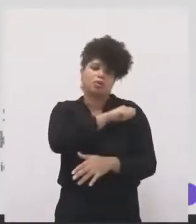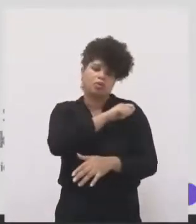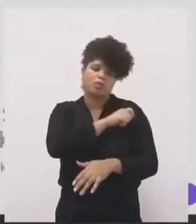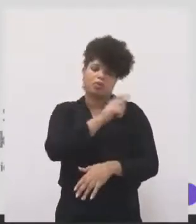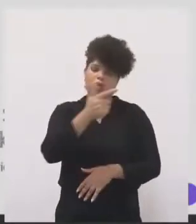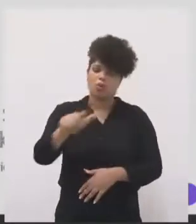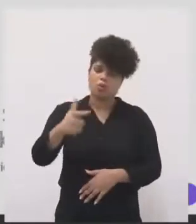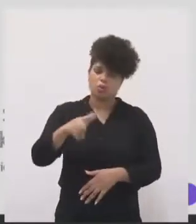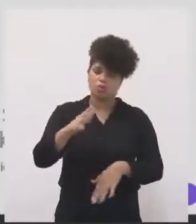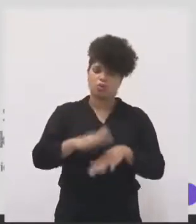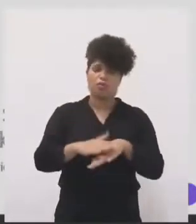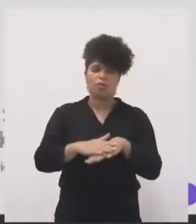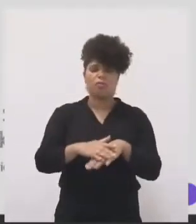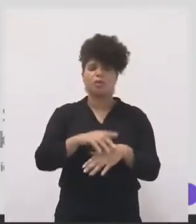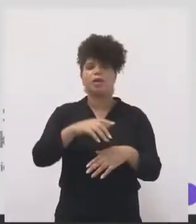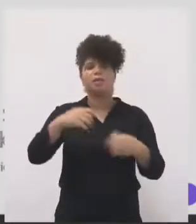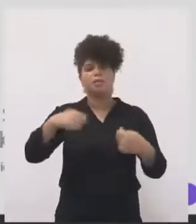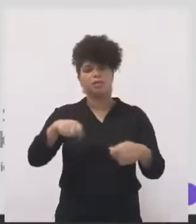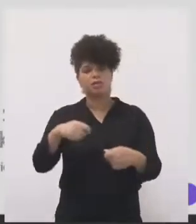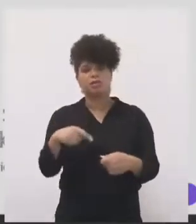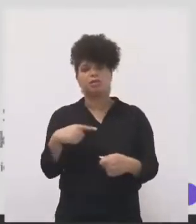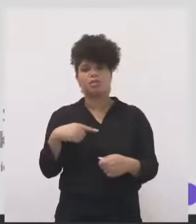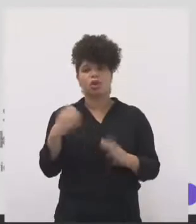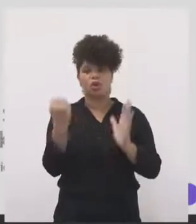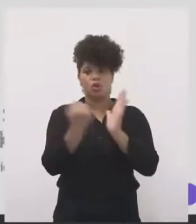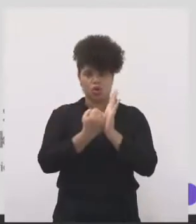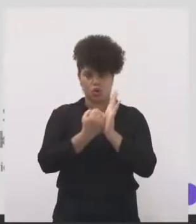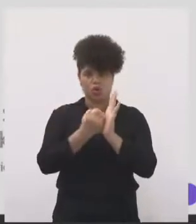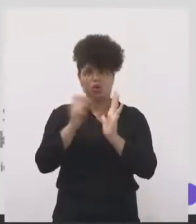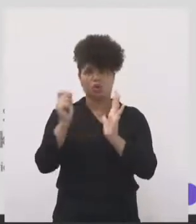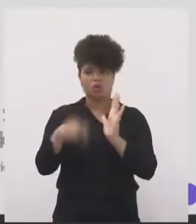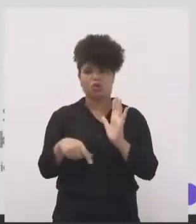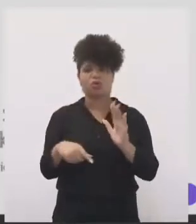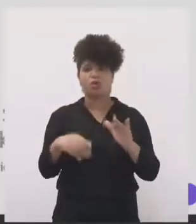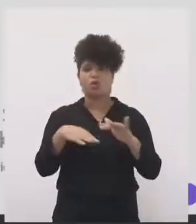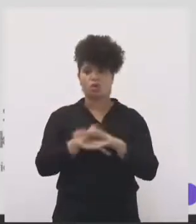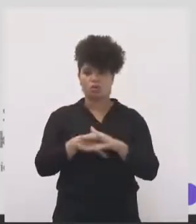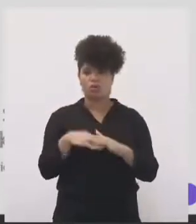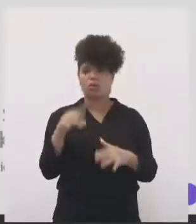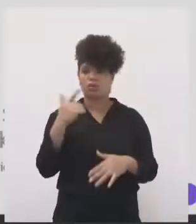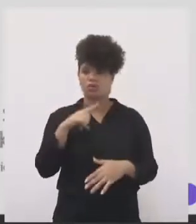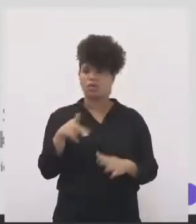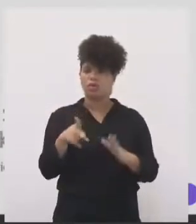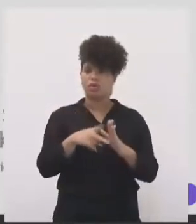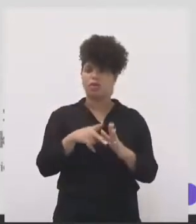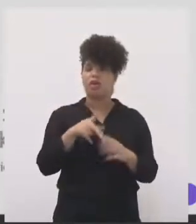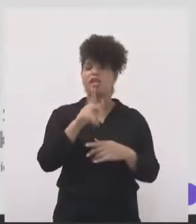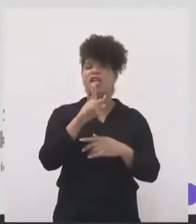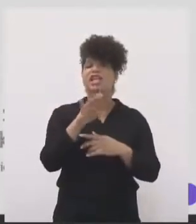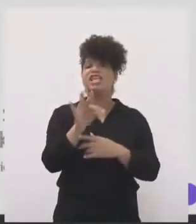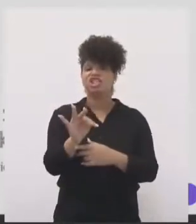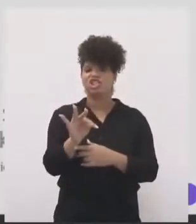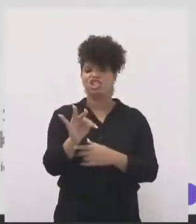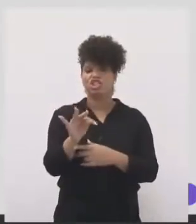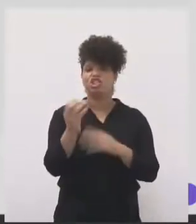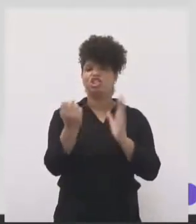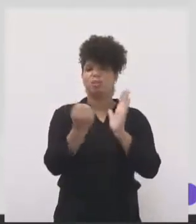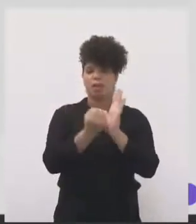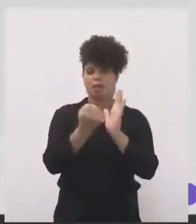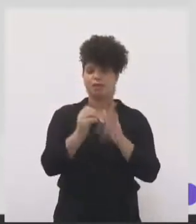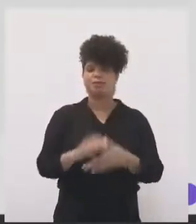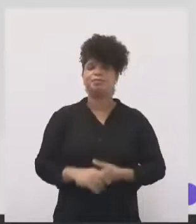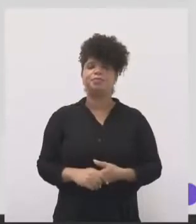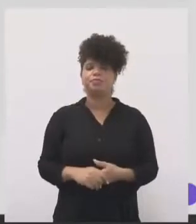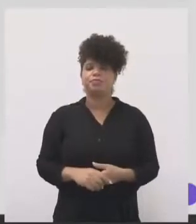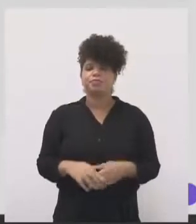coisa para pais e alunos, e precisa ter aquele logo, então ele já pode deixar guardado aqui também no kit de marca. Ainda tem um planejador